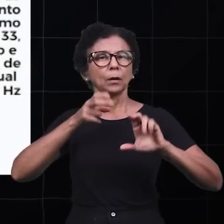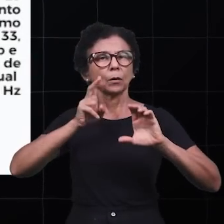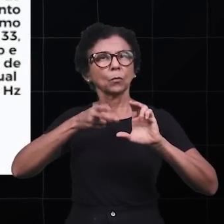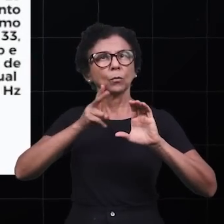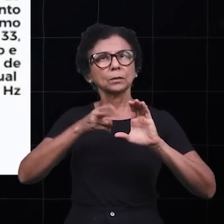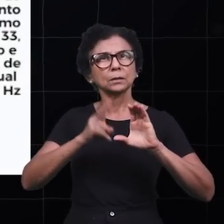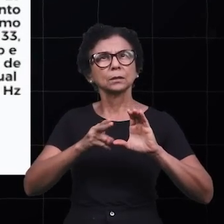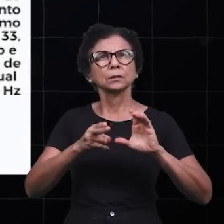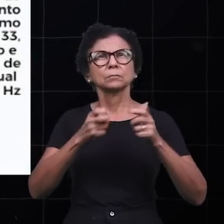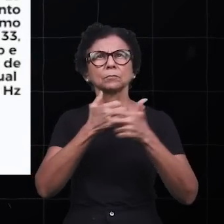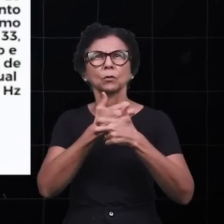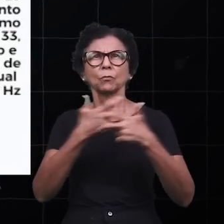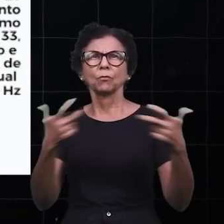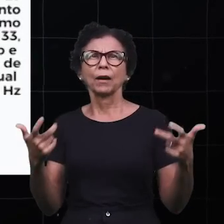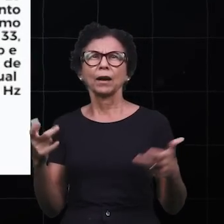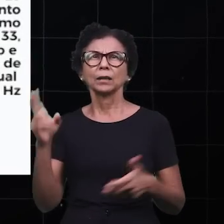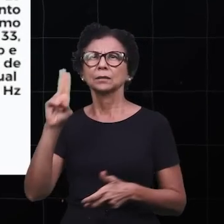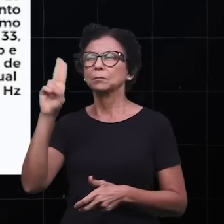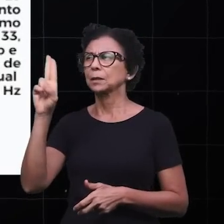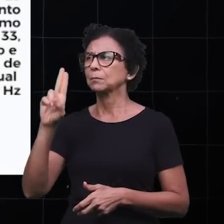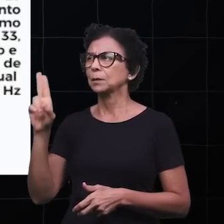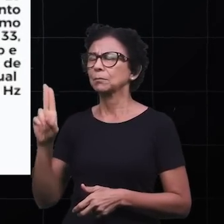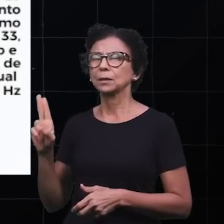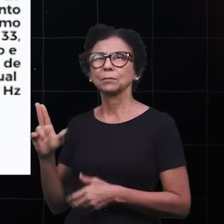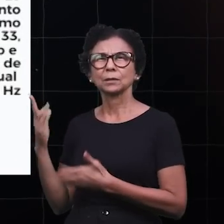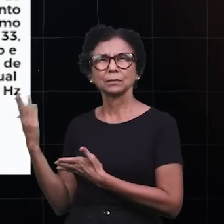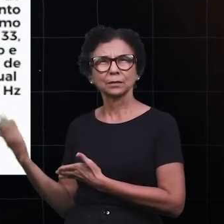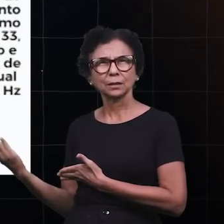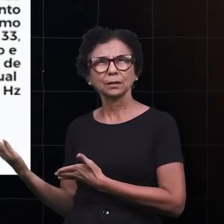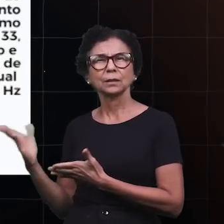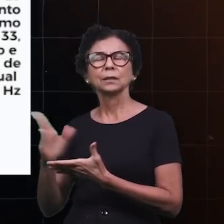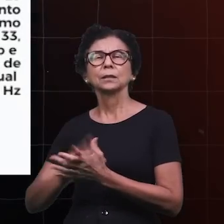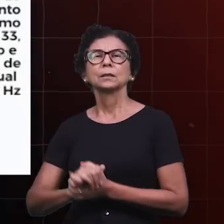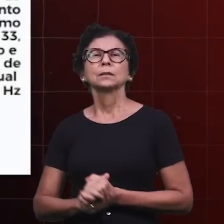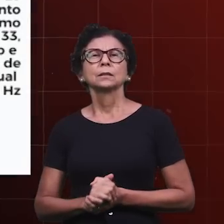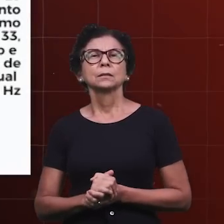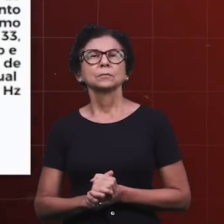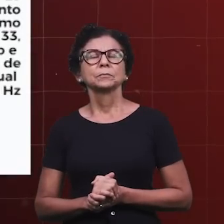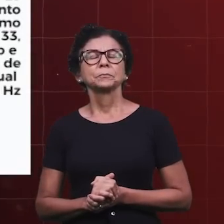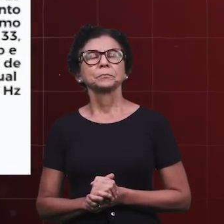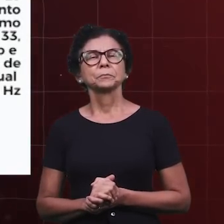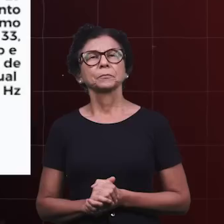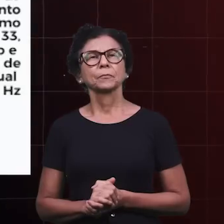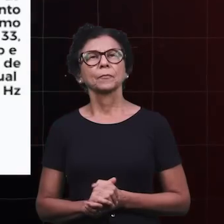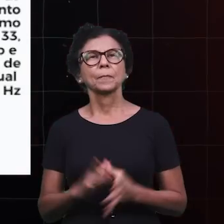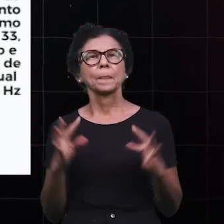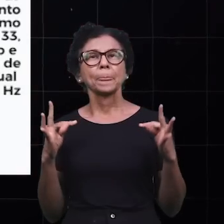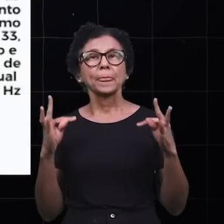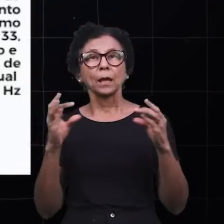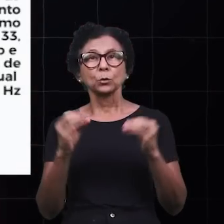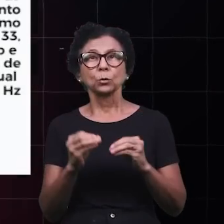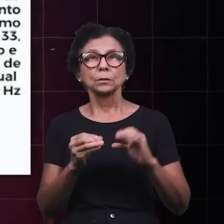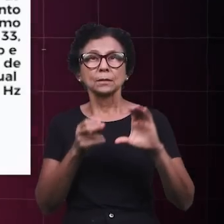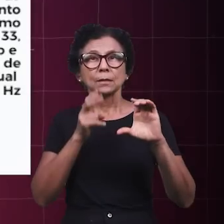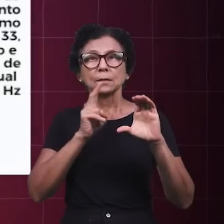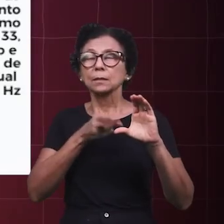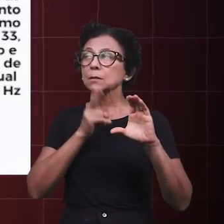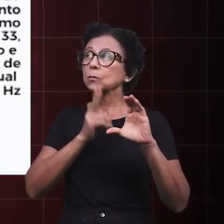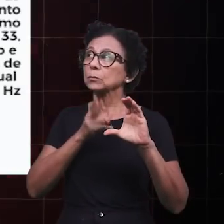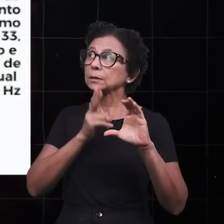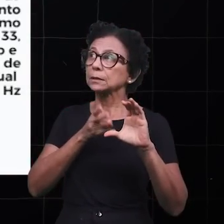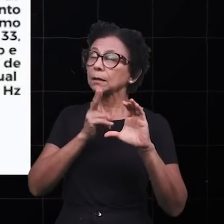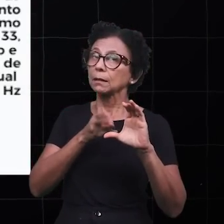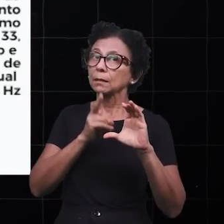constante de Boltzmann, nós temos a constante de Planck, a velocidade da luz é uma constante. Sim. Todas essas constantes,